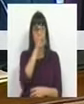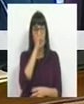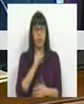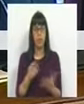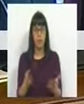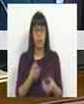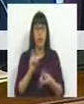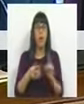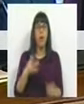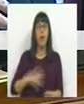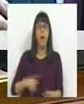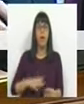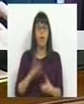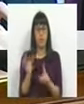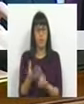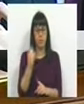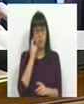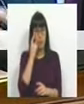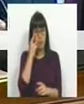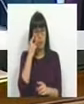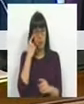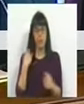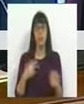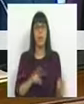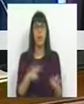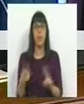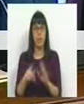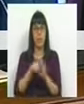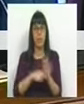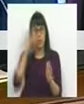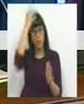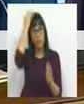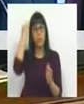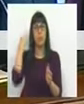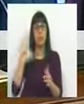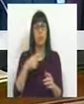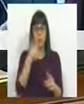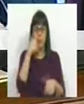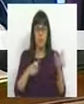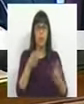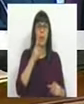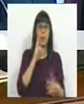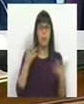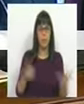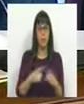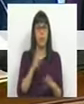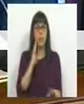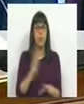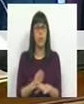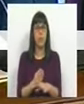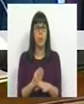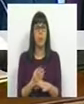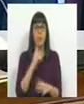Estado, o que é que pretende obter desta alteração do estatuto do pessoal dirigente? E depois, uma